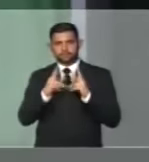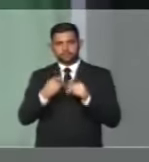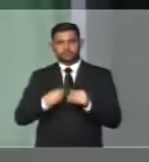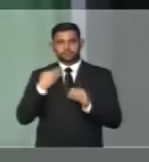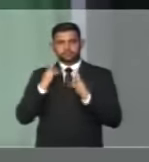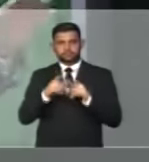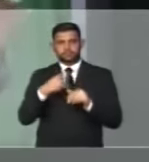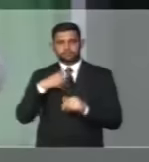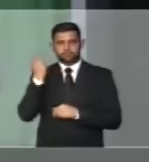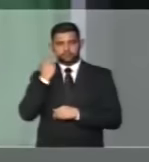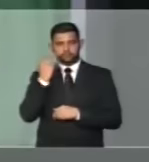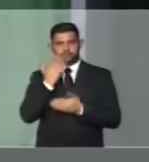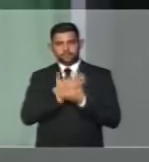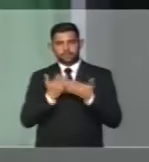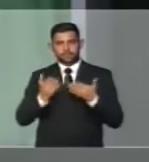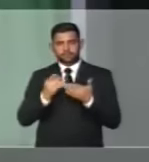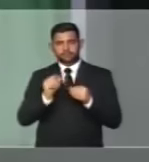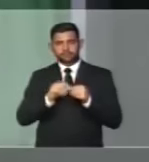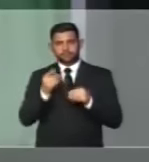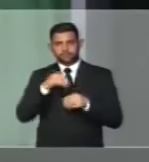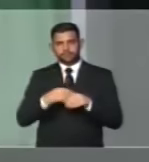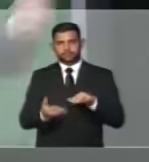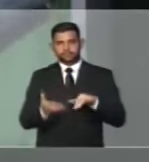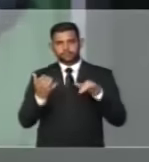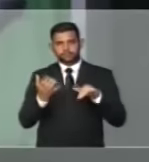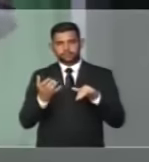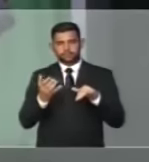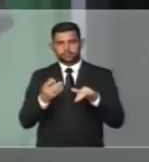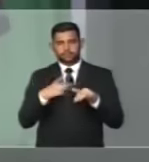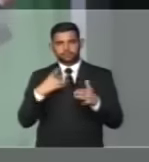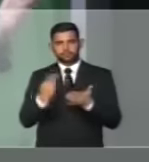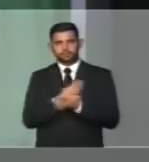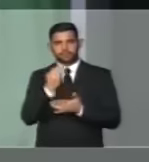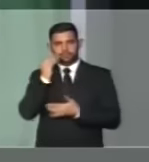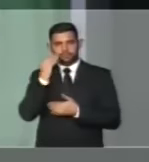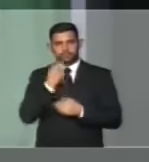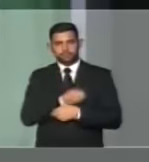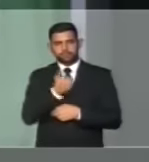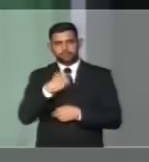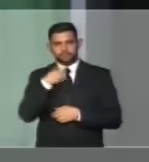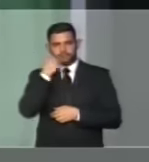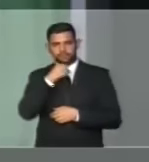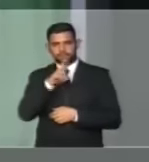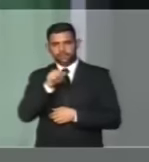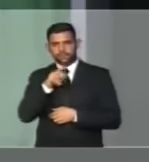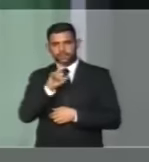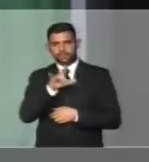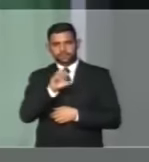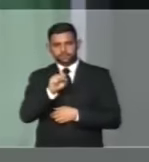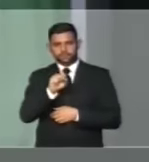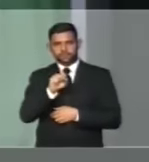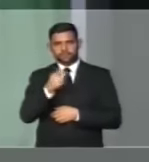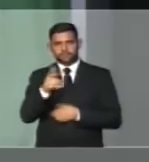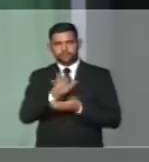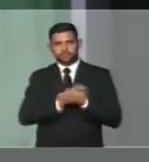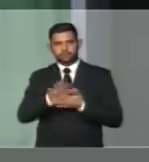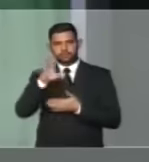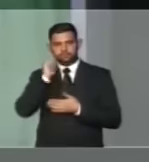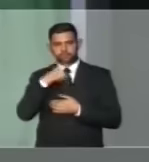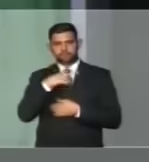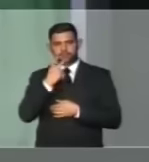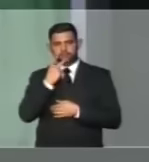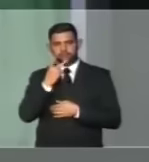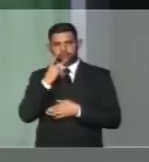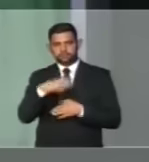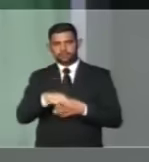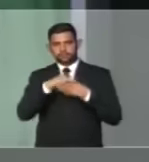estivesse tudo normal no Congresso Nacional, como tentou fazer há pouco o senador Renan Calheiros, que não ouviu a palavra